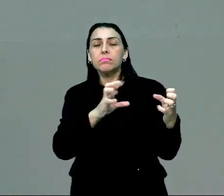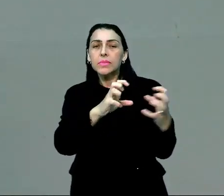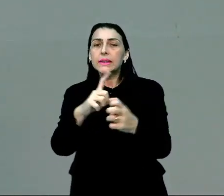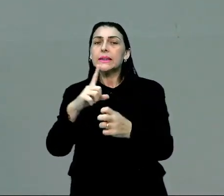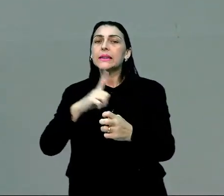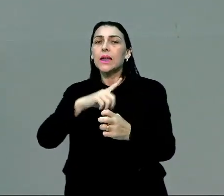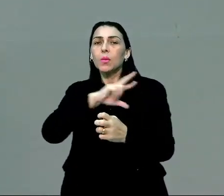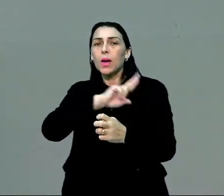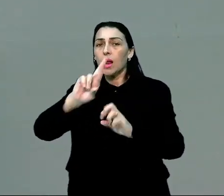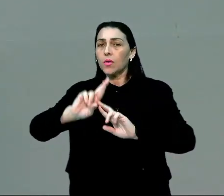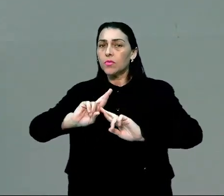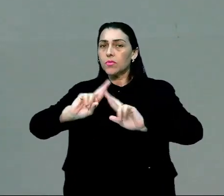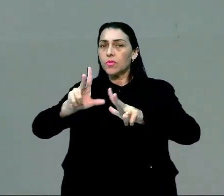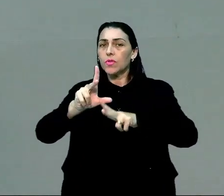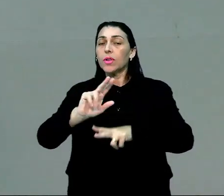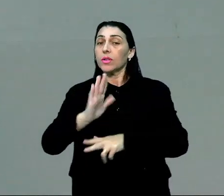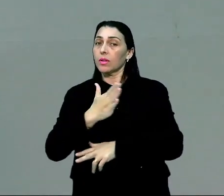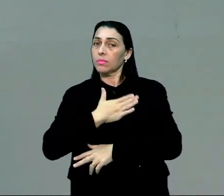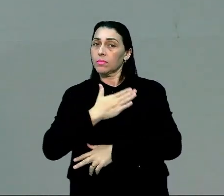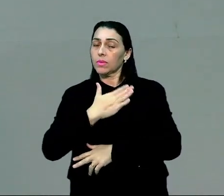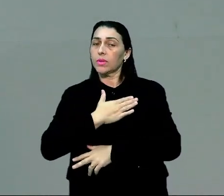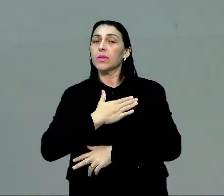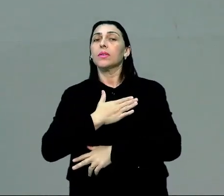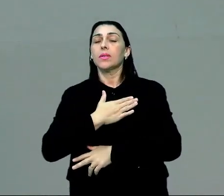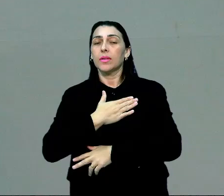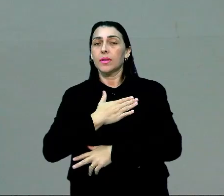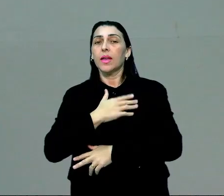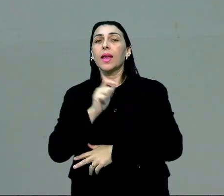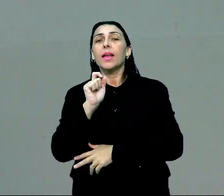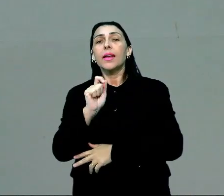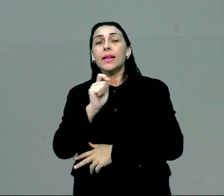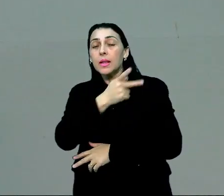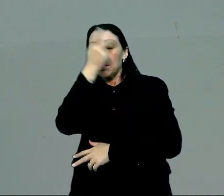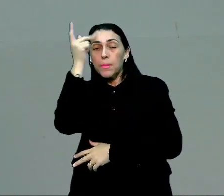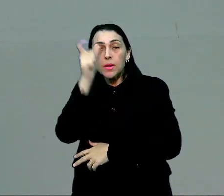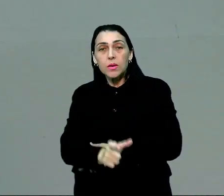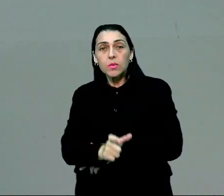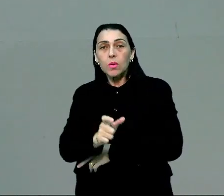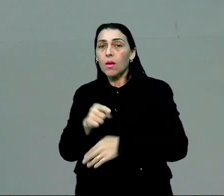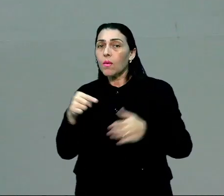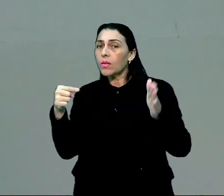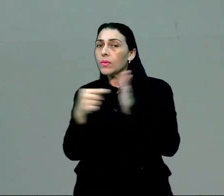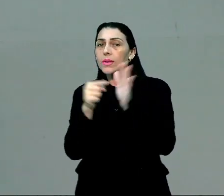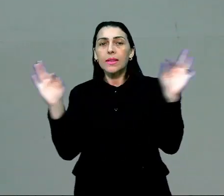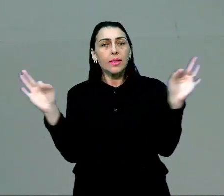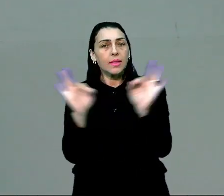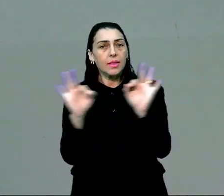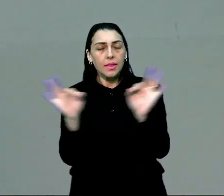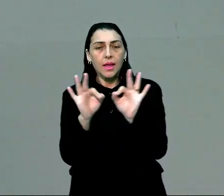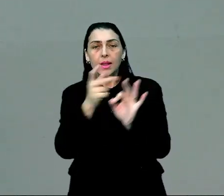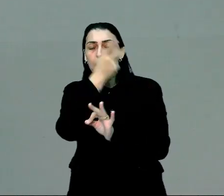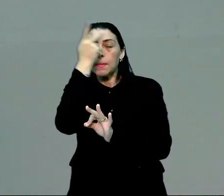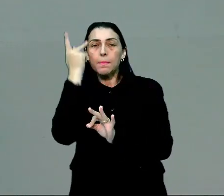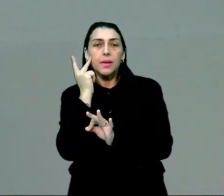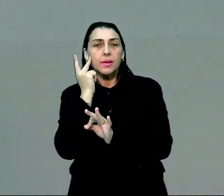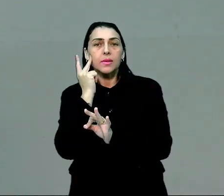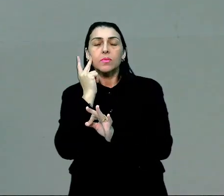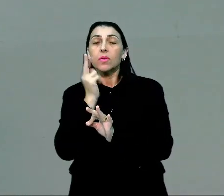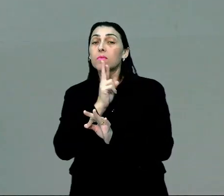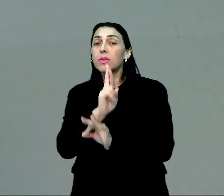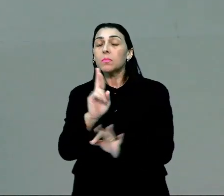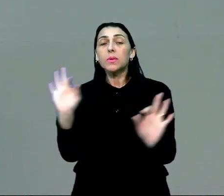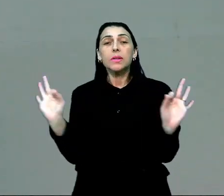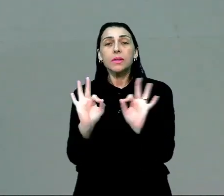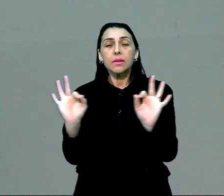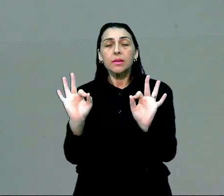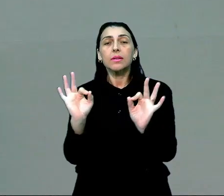tem uma religião diferente da do outro, e aí essa pessoa ela não vai lá e faz uma denúncia formal, a pessoa não